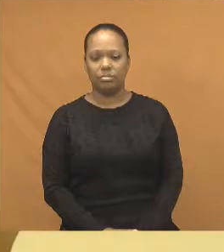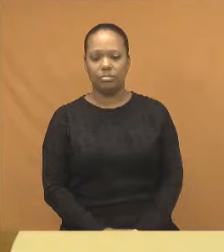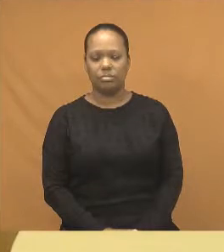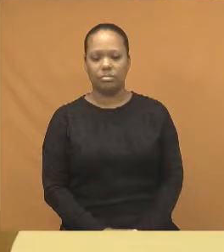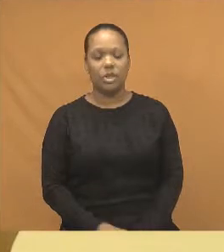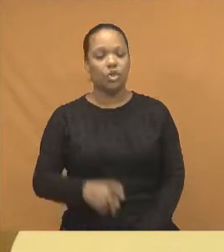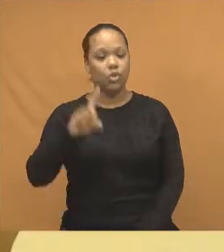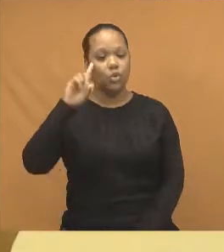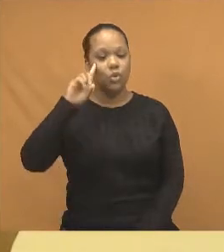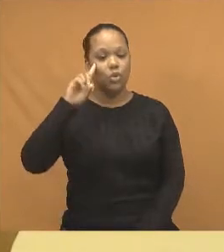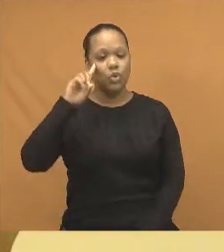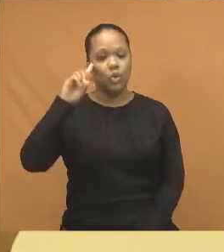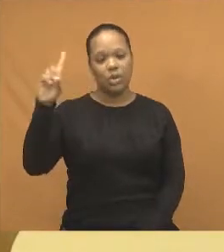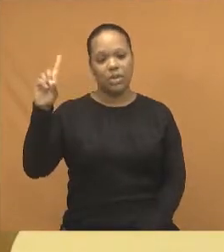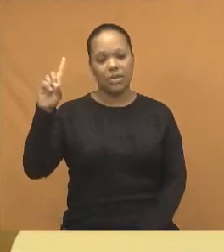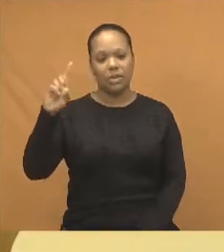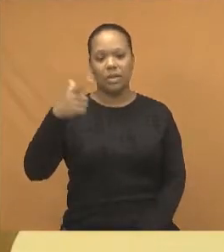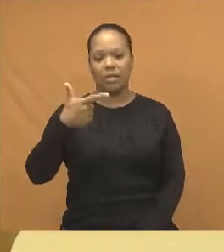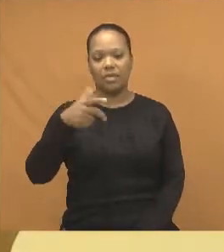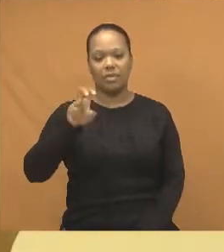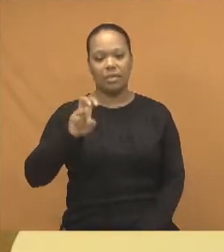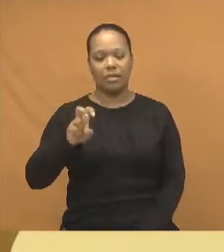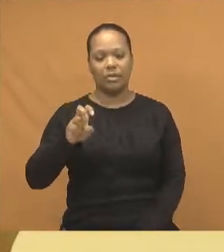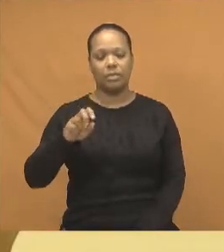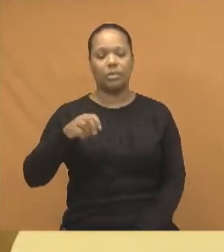No dia